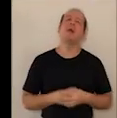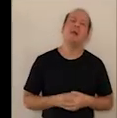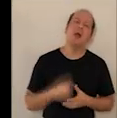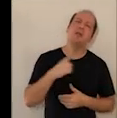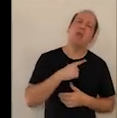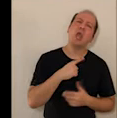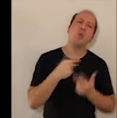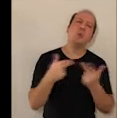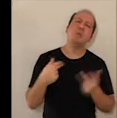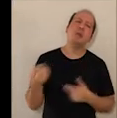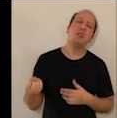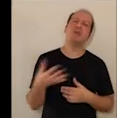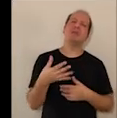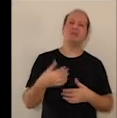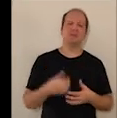novidade?